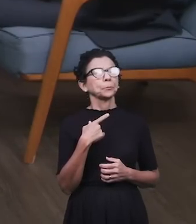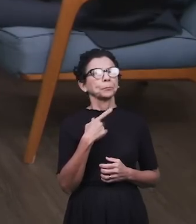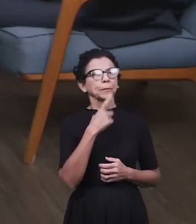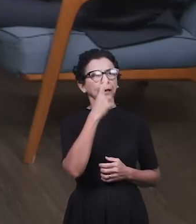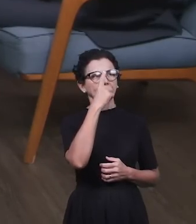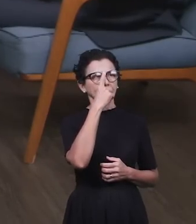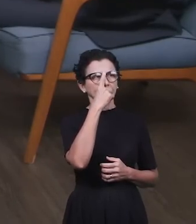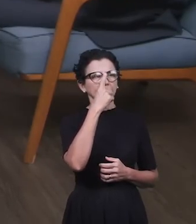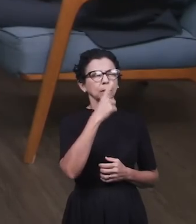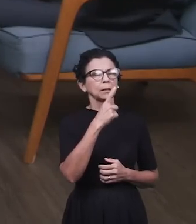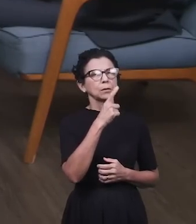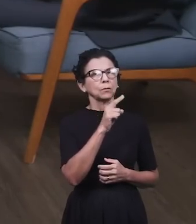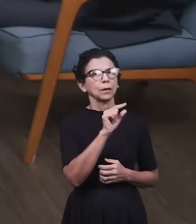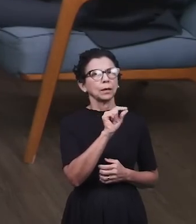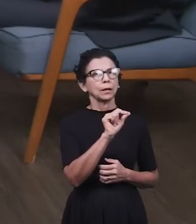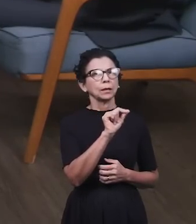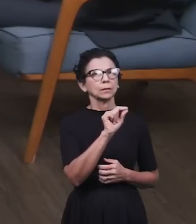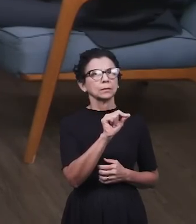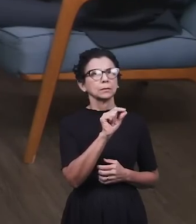acerca dessa